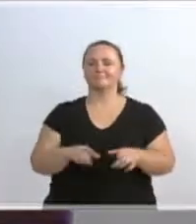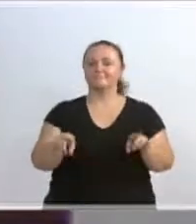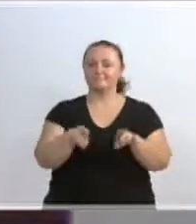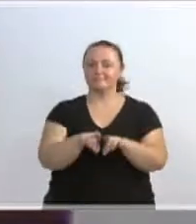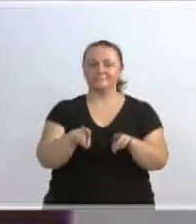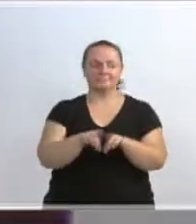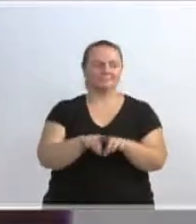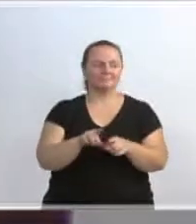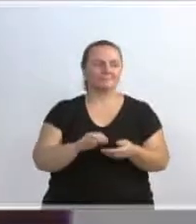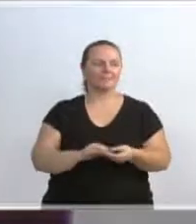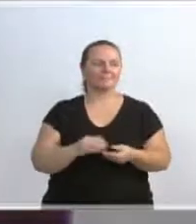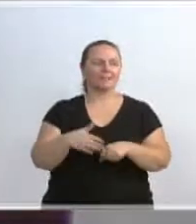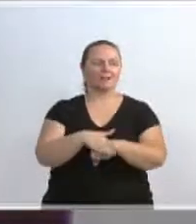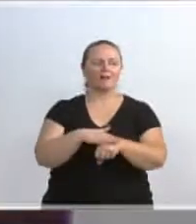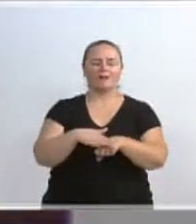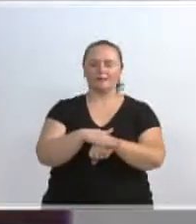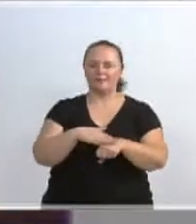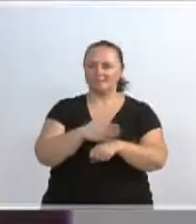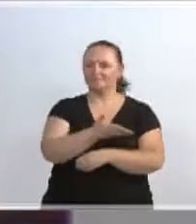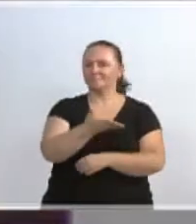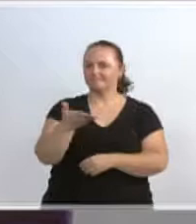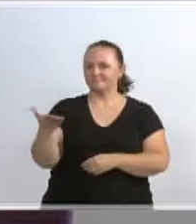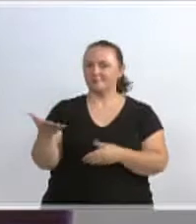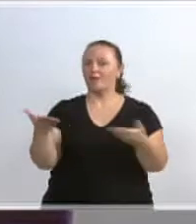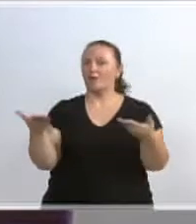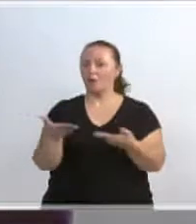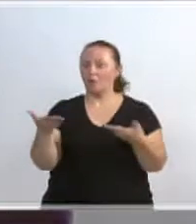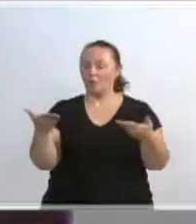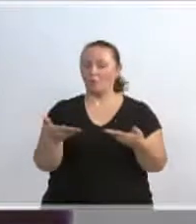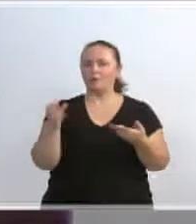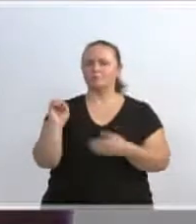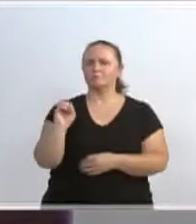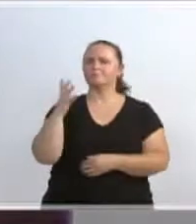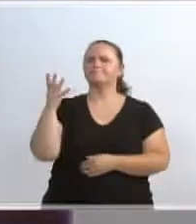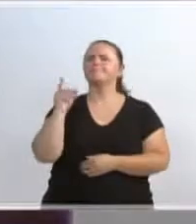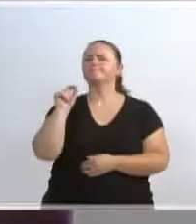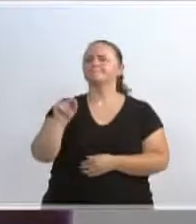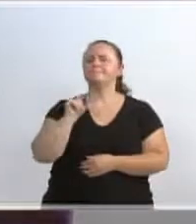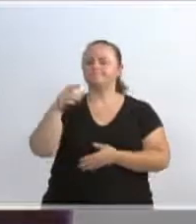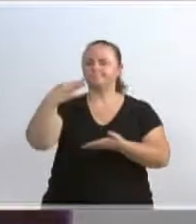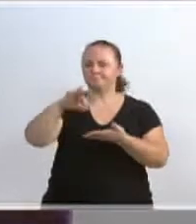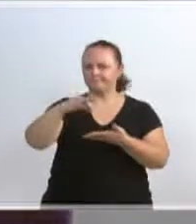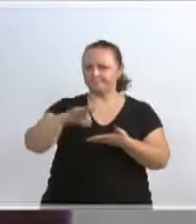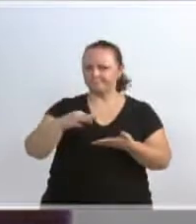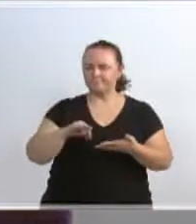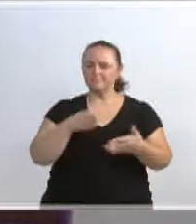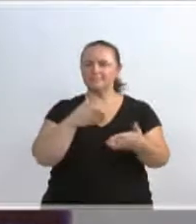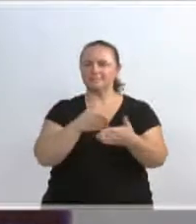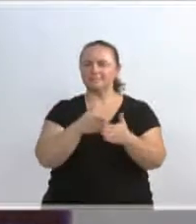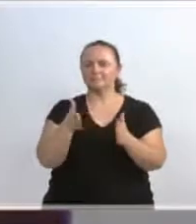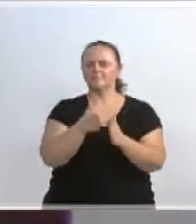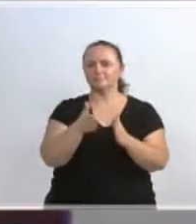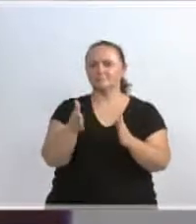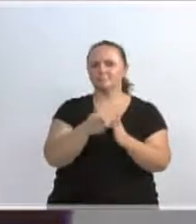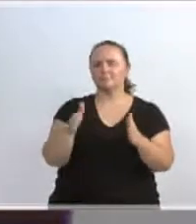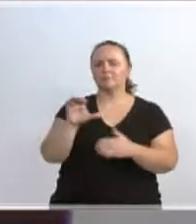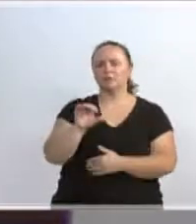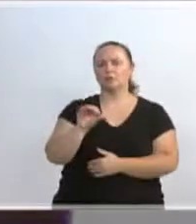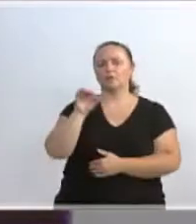de falar que hoje ocorreu a assinatura do prazo de 90 dias dos novos ônibus